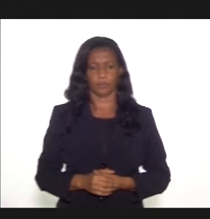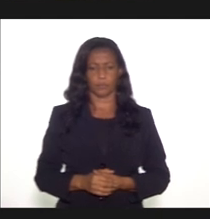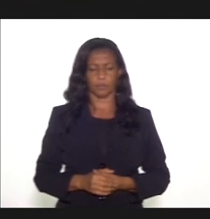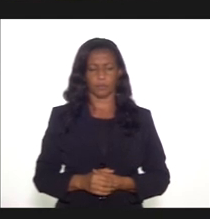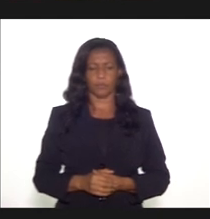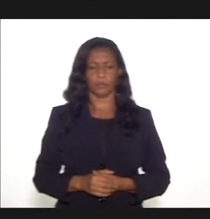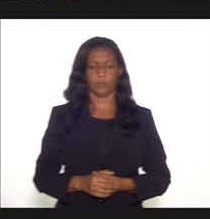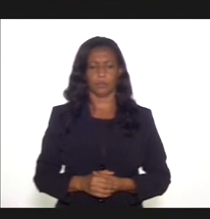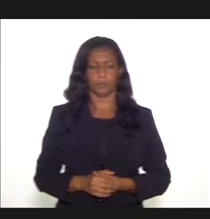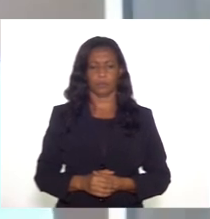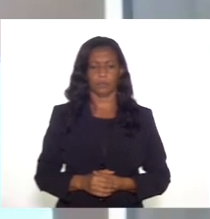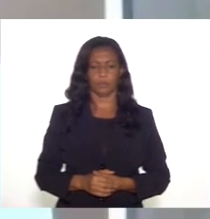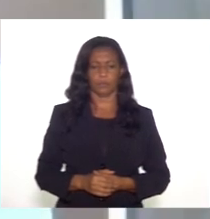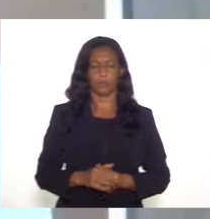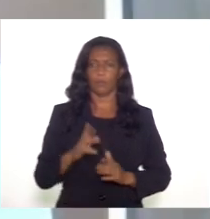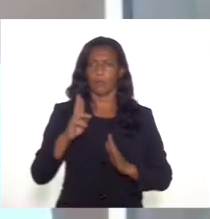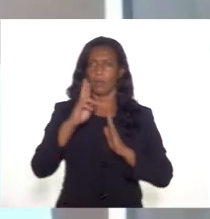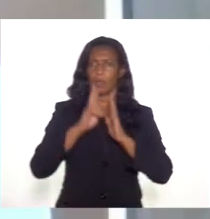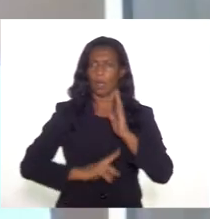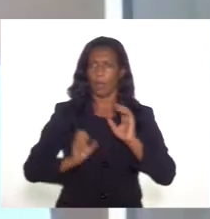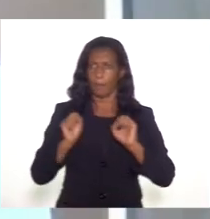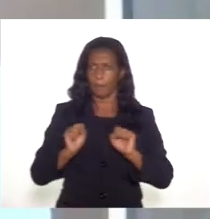O relator pode responder?